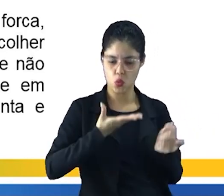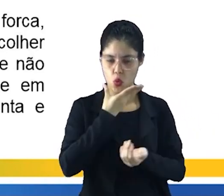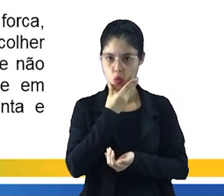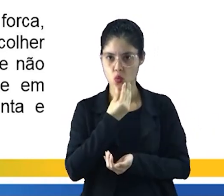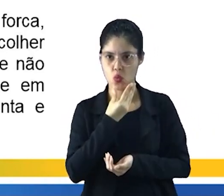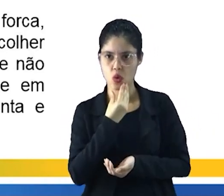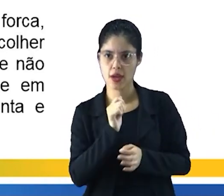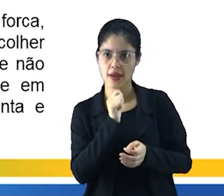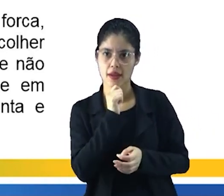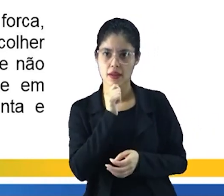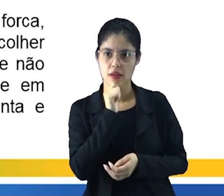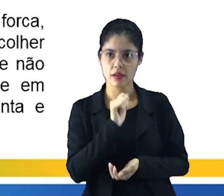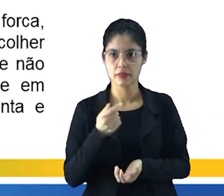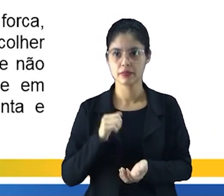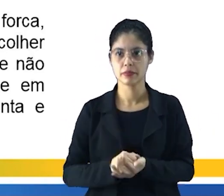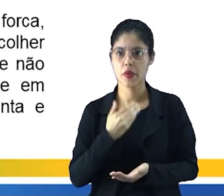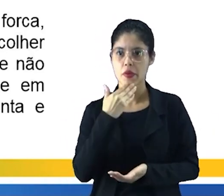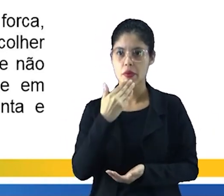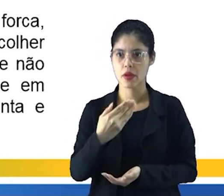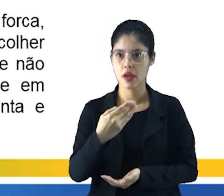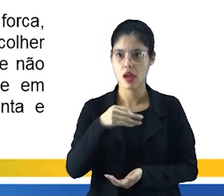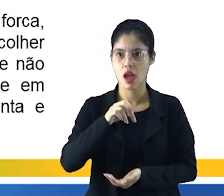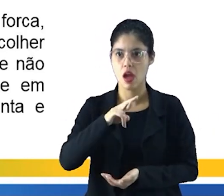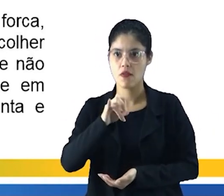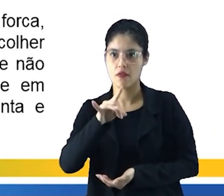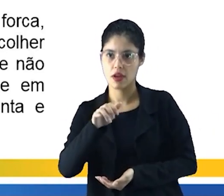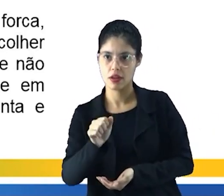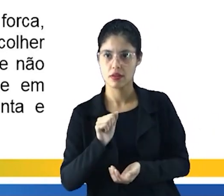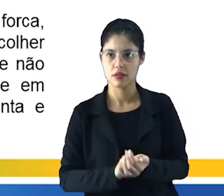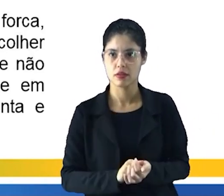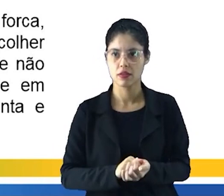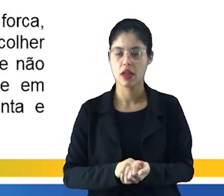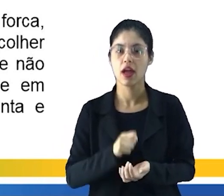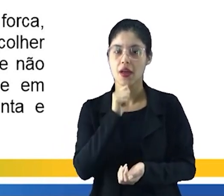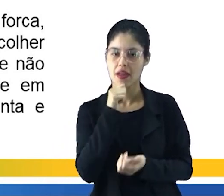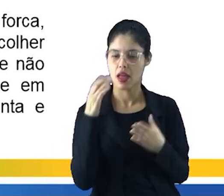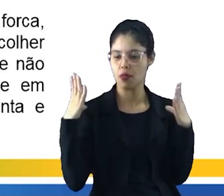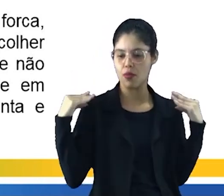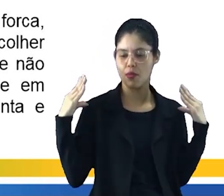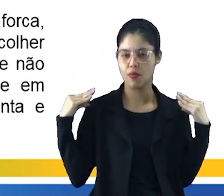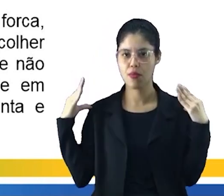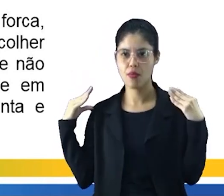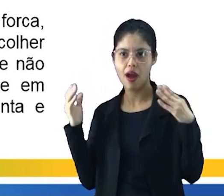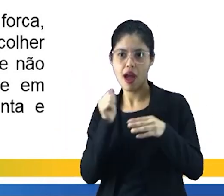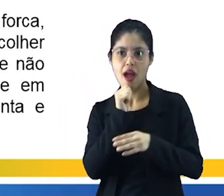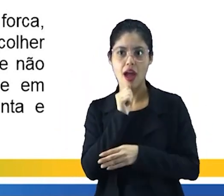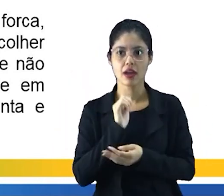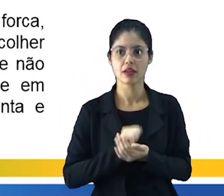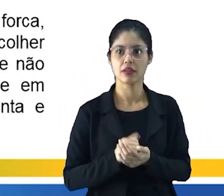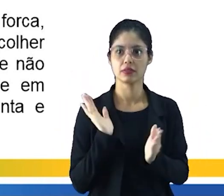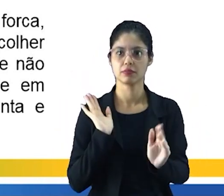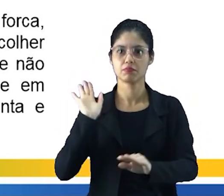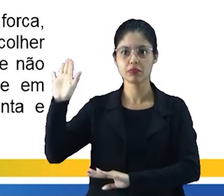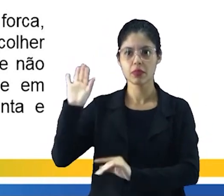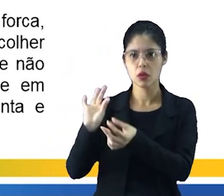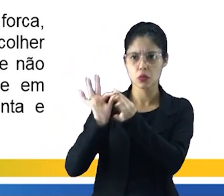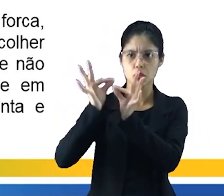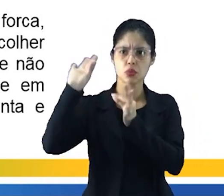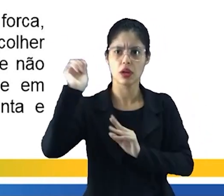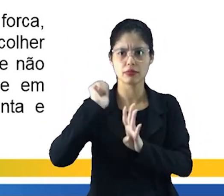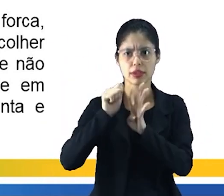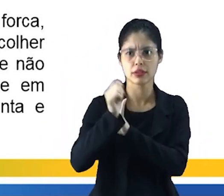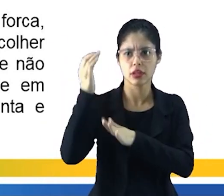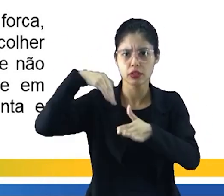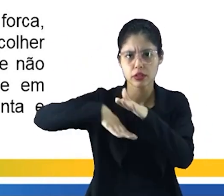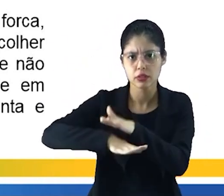rapagões, faziam-lhe pé de alferes, arrastando a asa, mas não ficavam longos